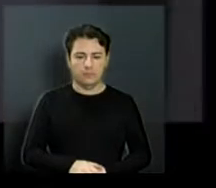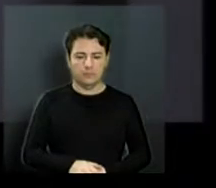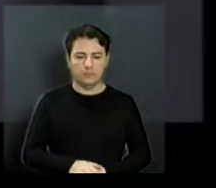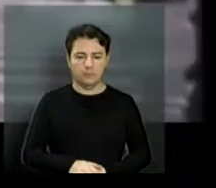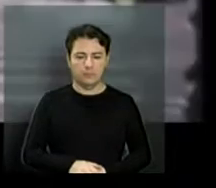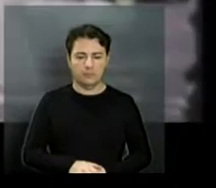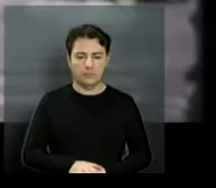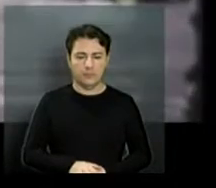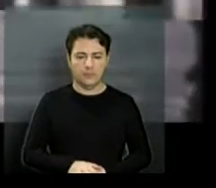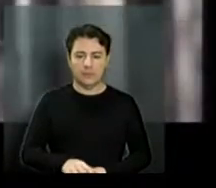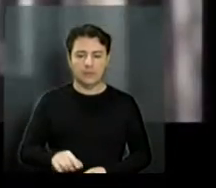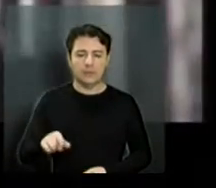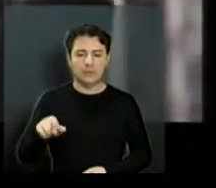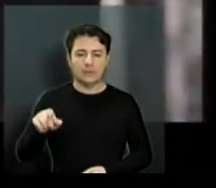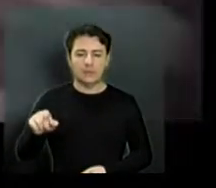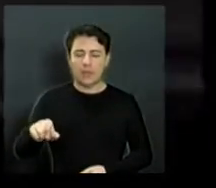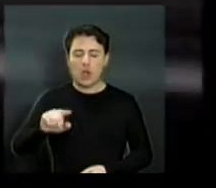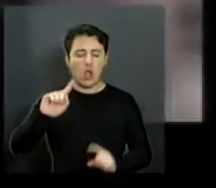You were suffocating me.